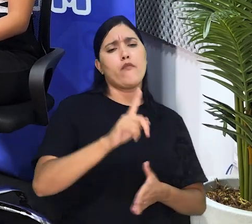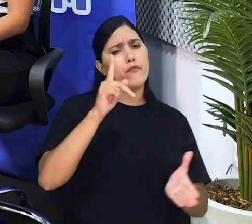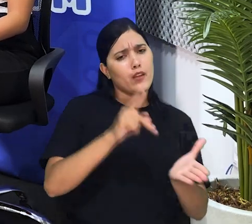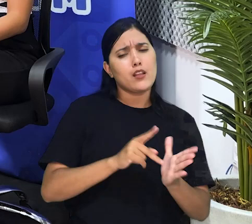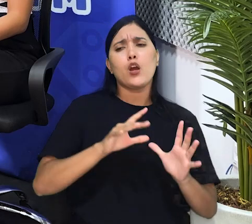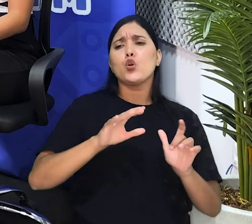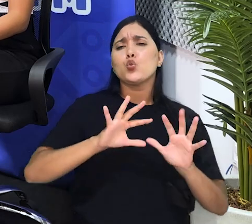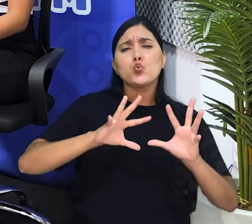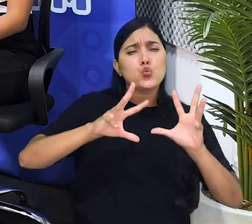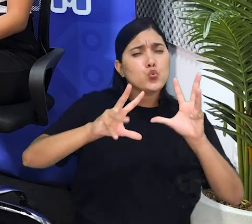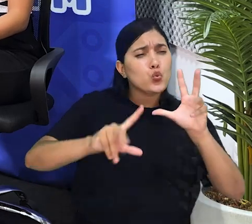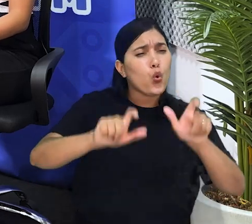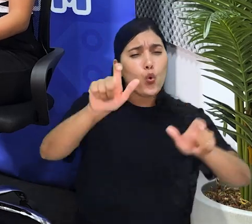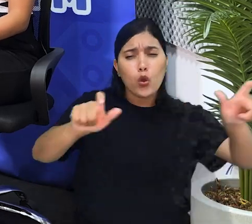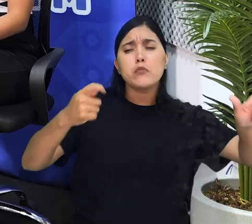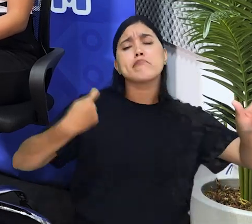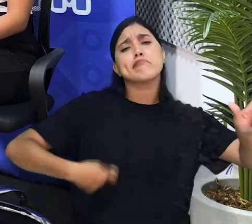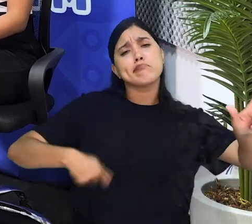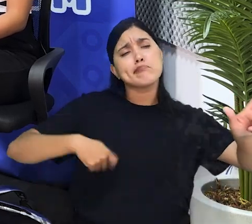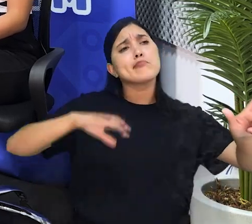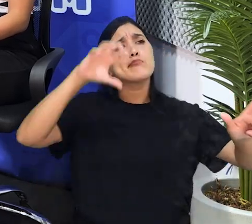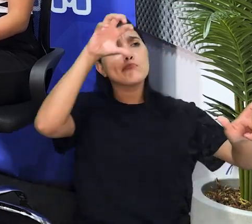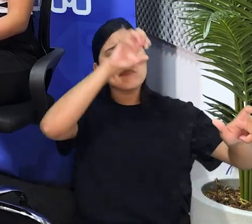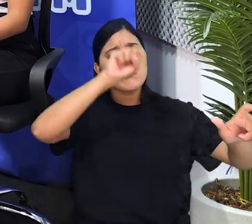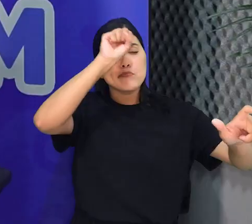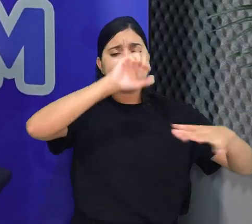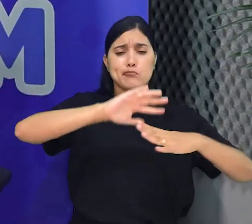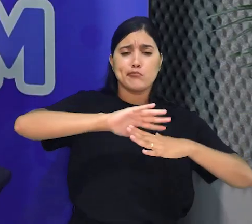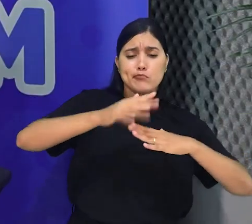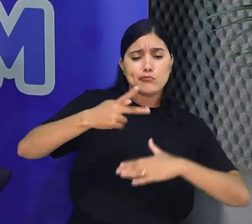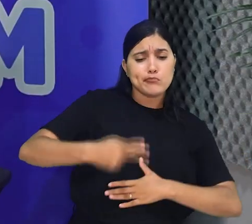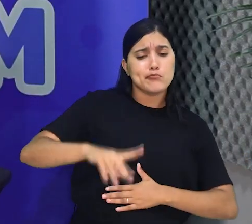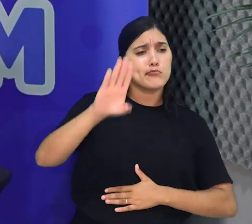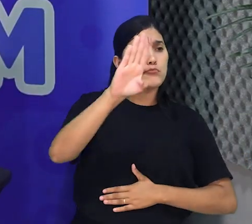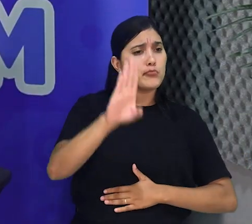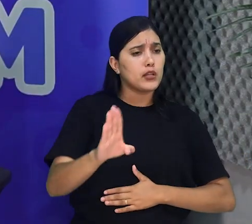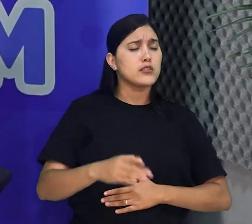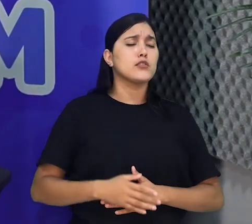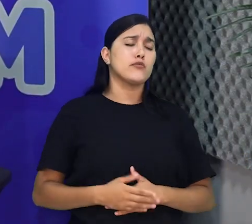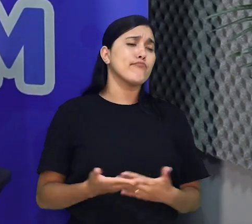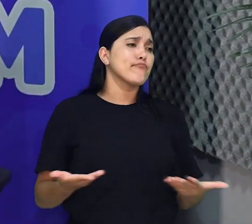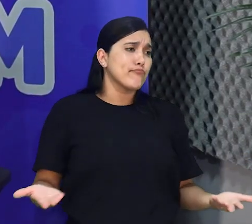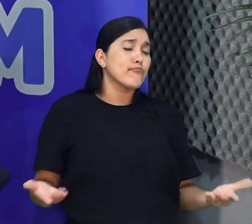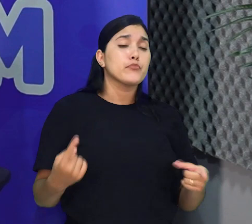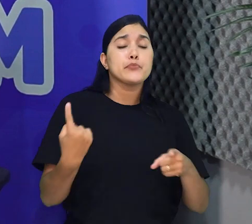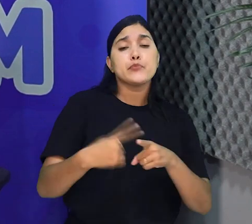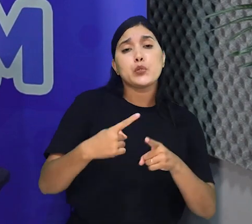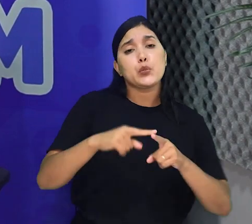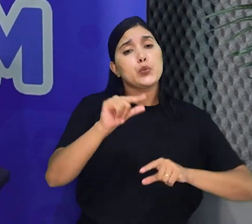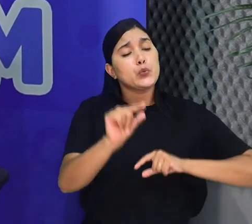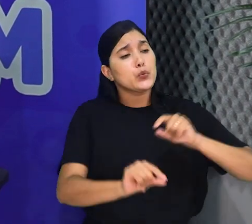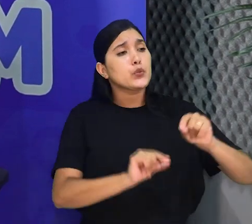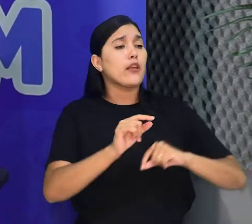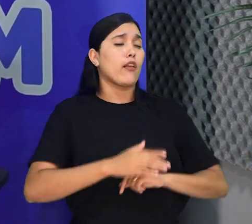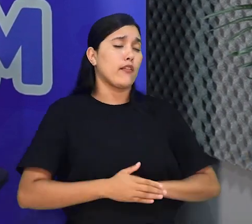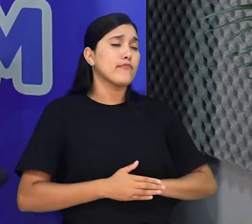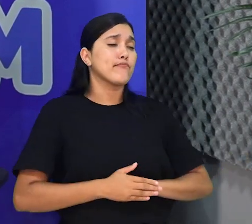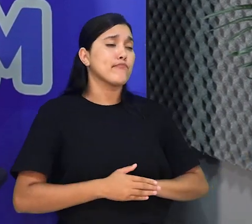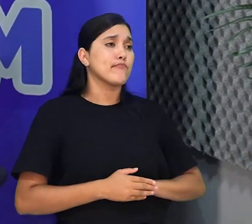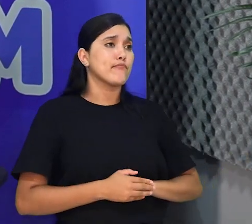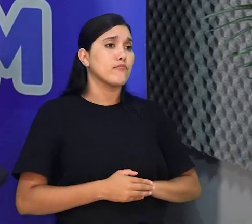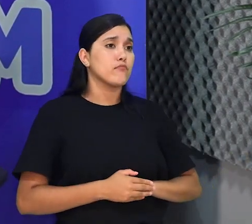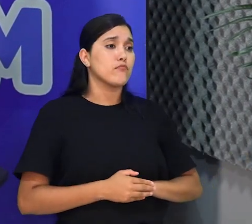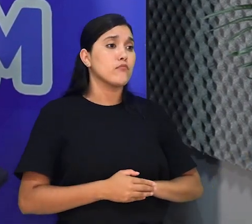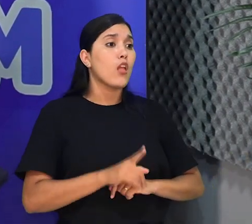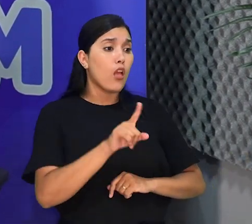uma língua de toda a nação, de todos os brasileiros, Isso. né? Porque tanto quanto